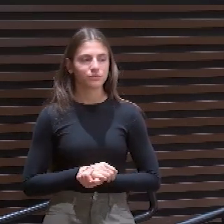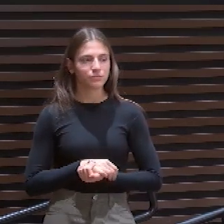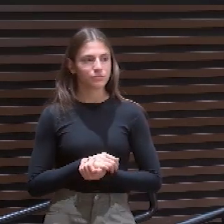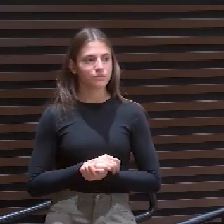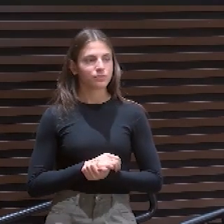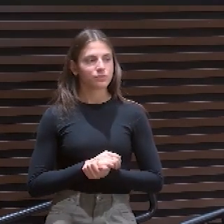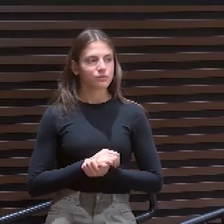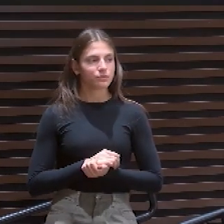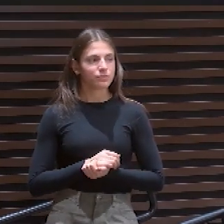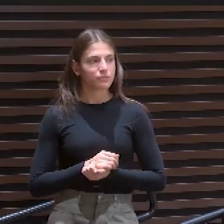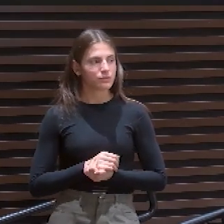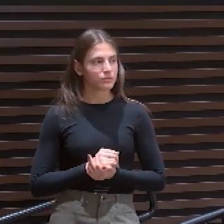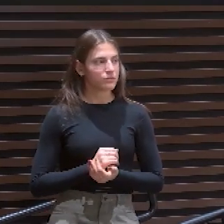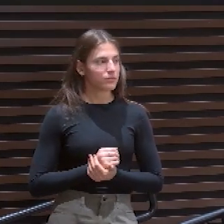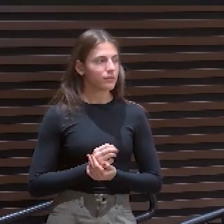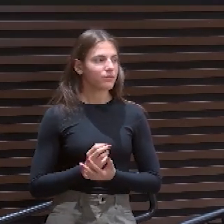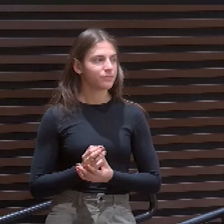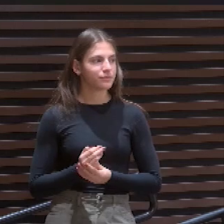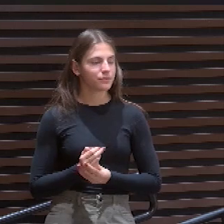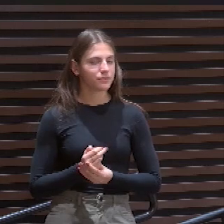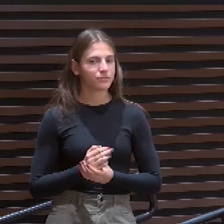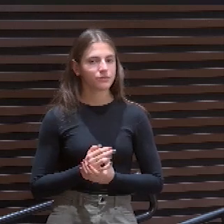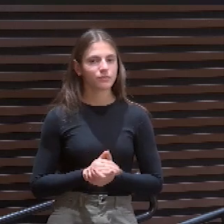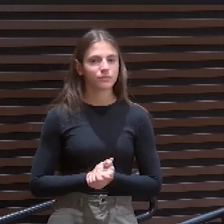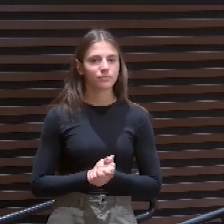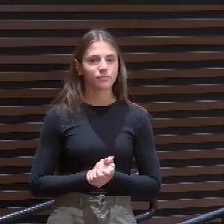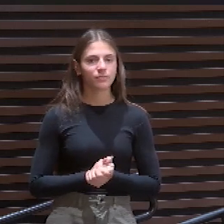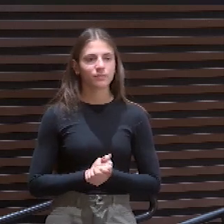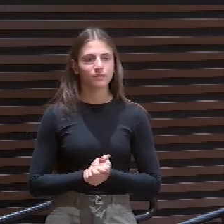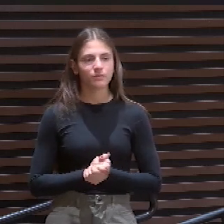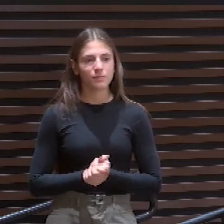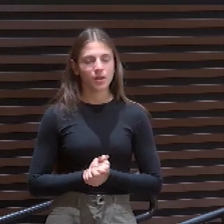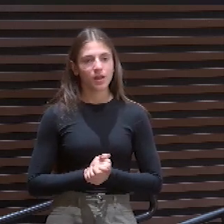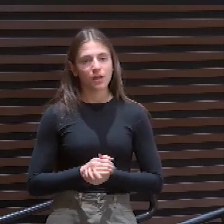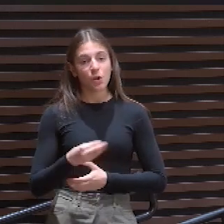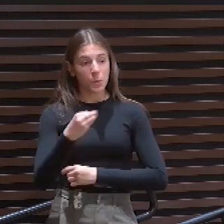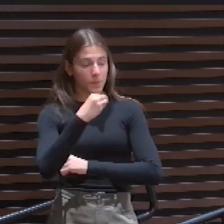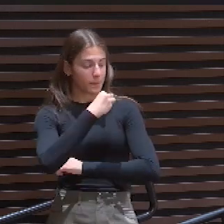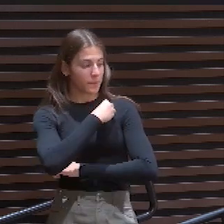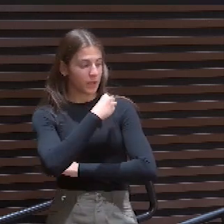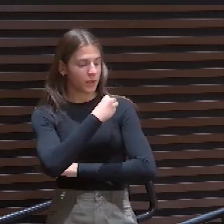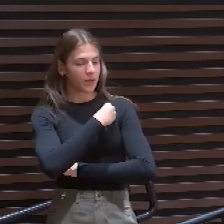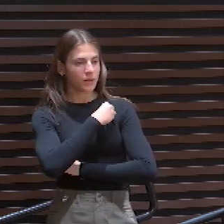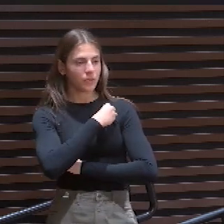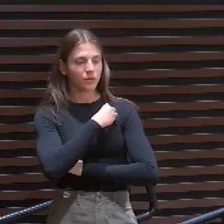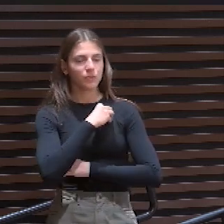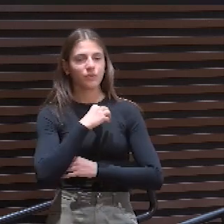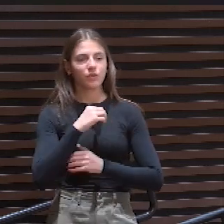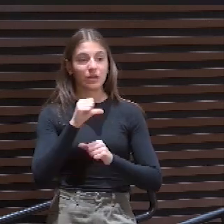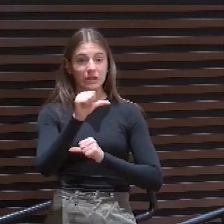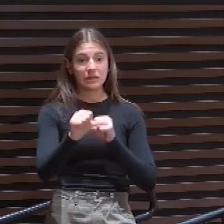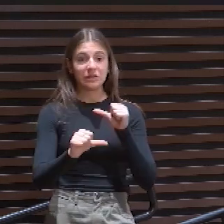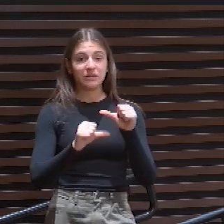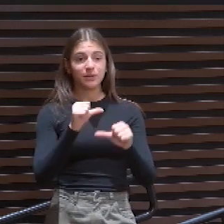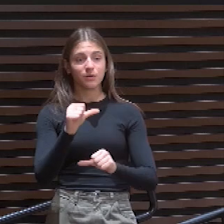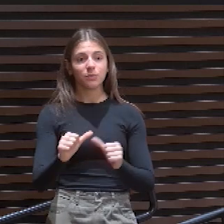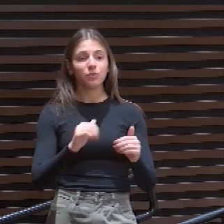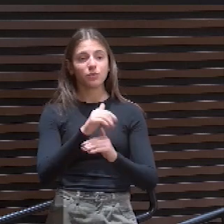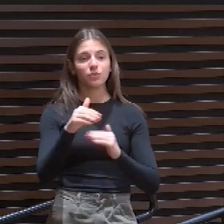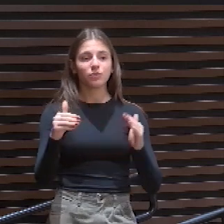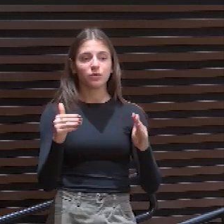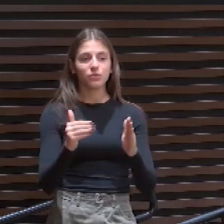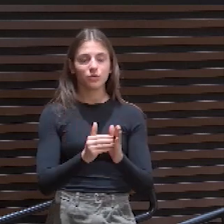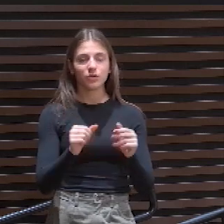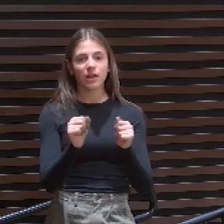a queda fez uma bagunça em todo o cosmo, em toda a criação, em